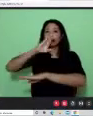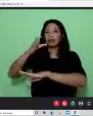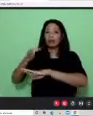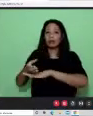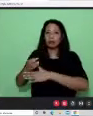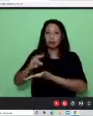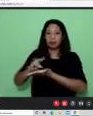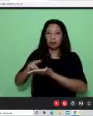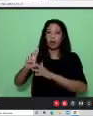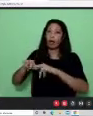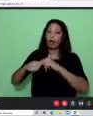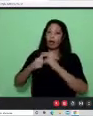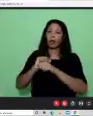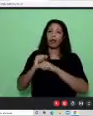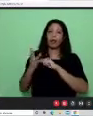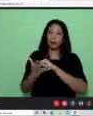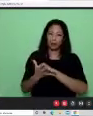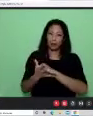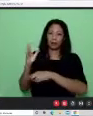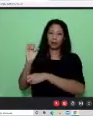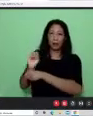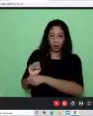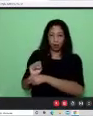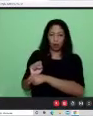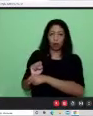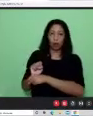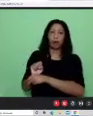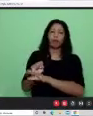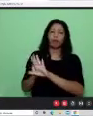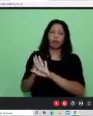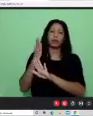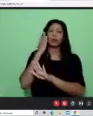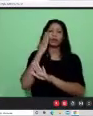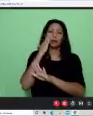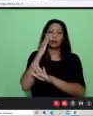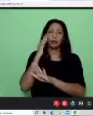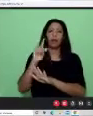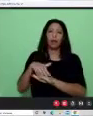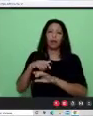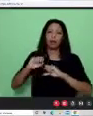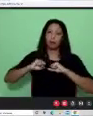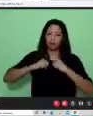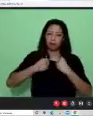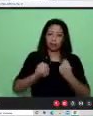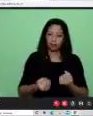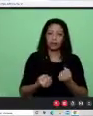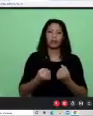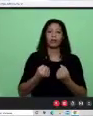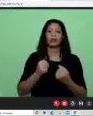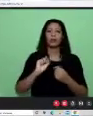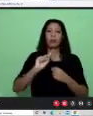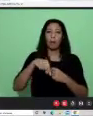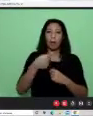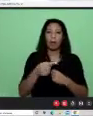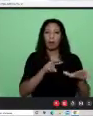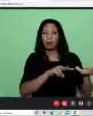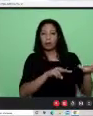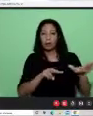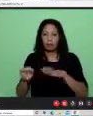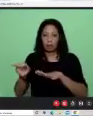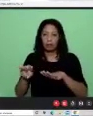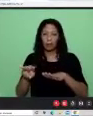projeto do CER está paralisado. É uma causa nossa, e vamos trazer já para a próxima semana, estamos protocolando aqui nesta